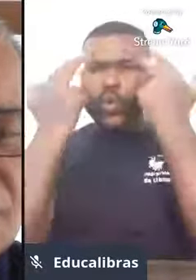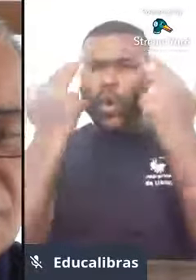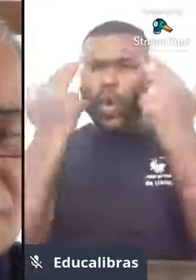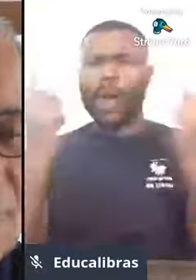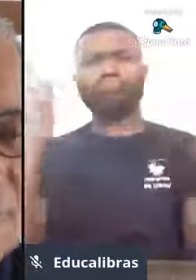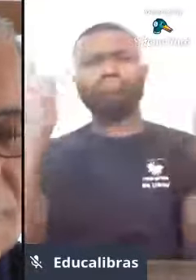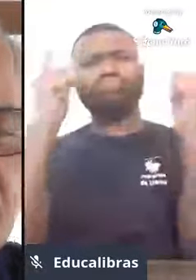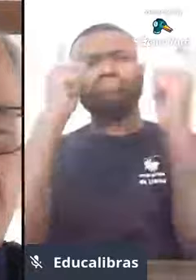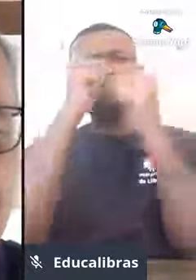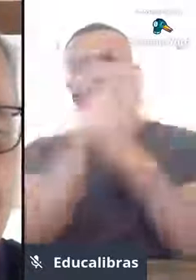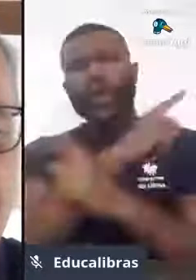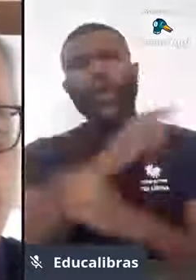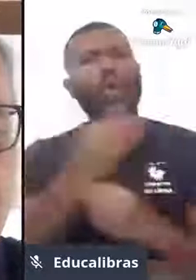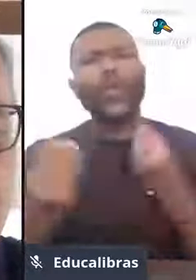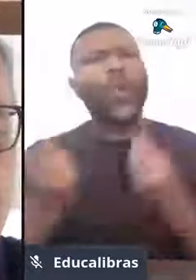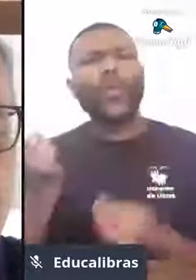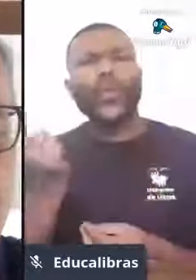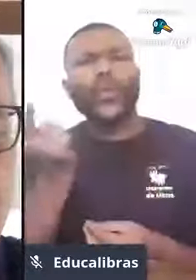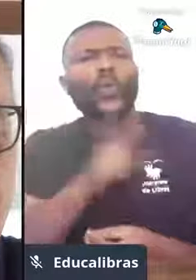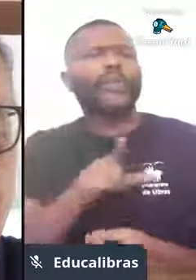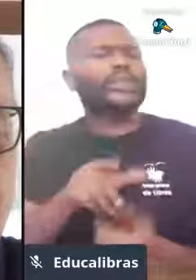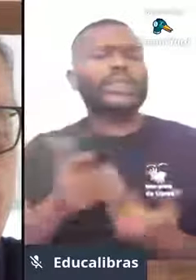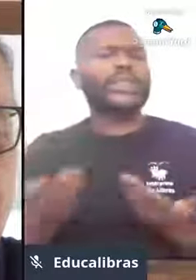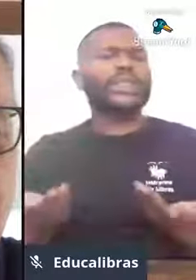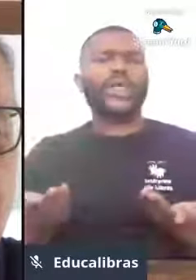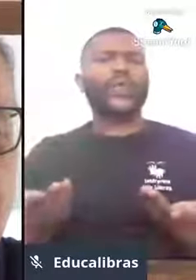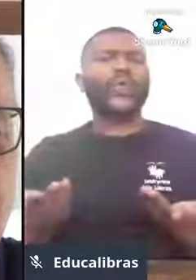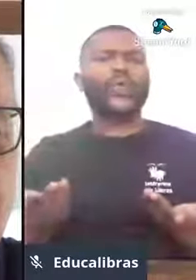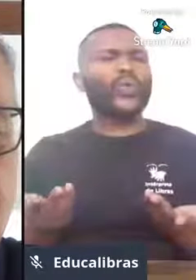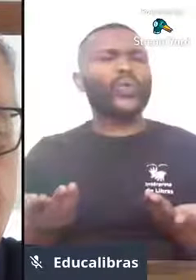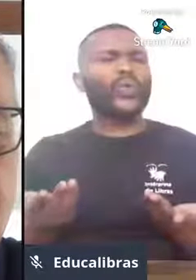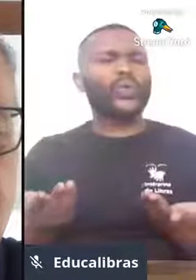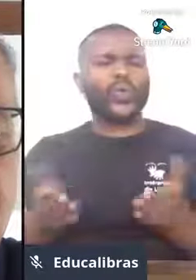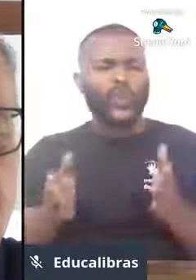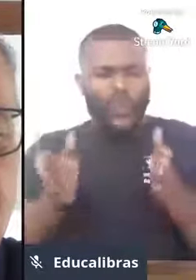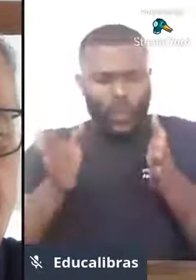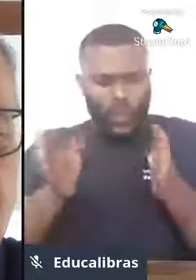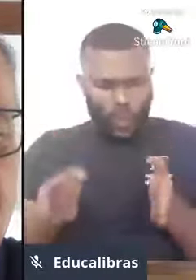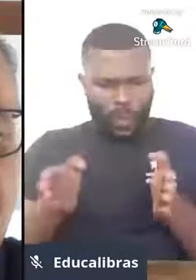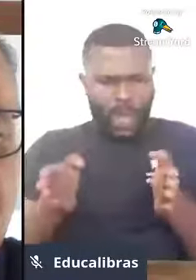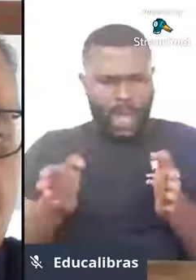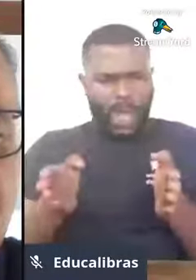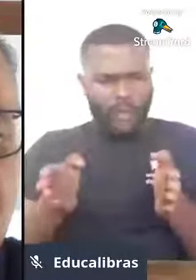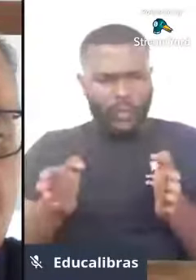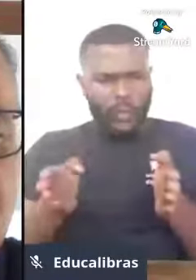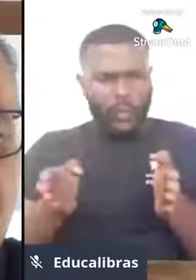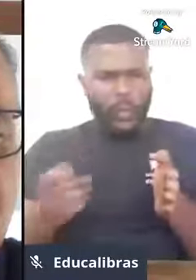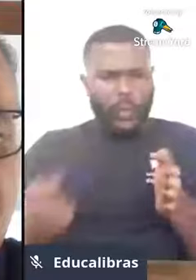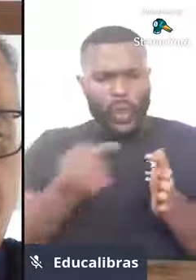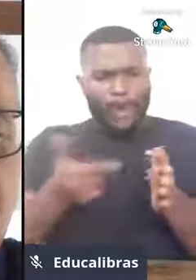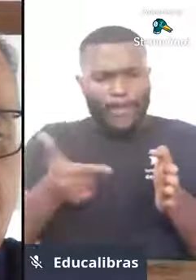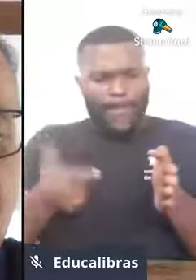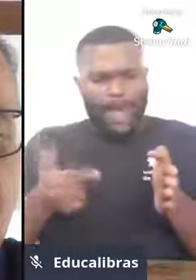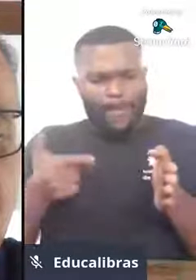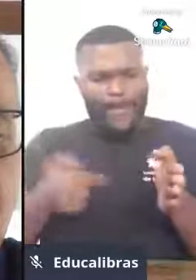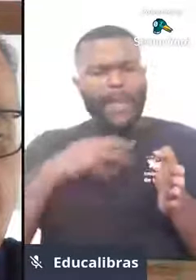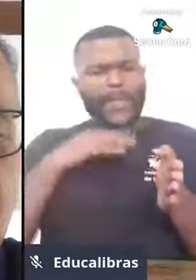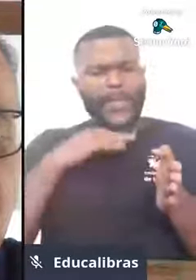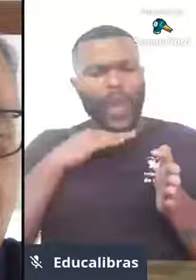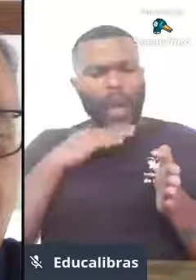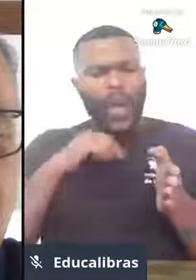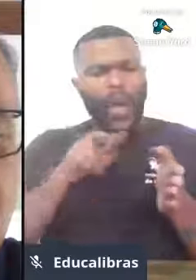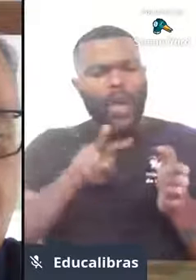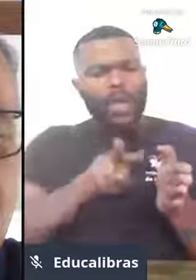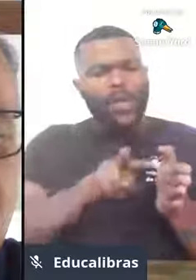você conseguiu sair ou seja, desse momento, desse pior momento, e quando que você